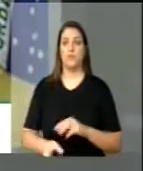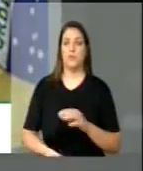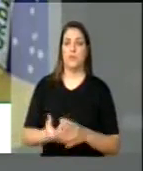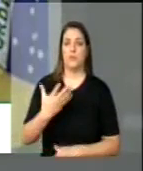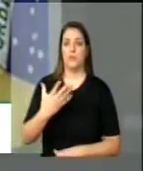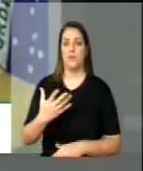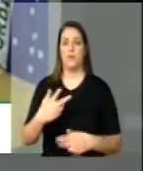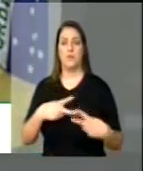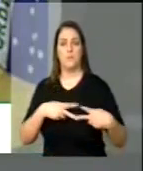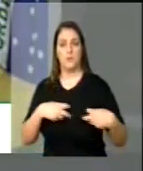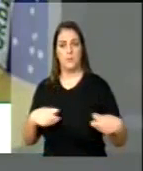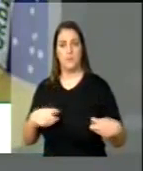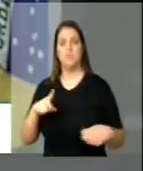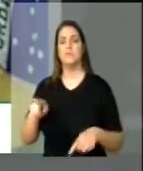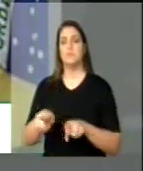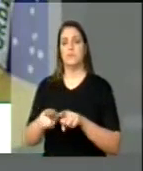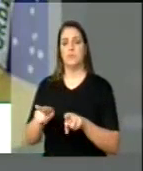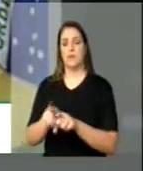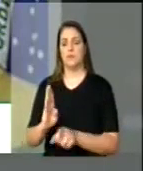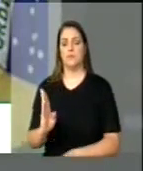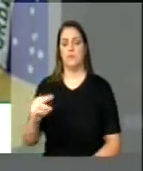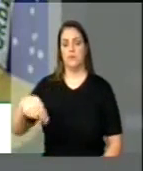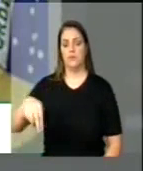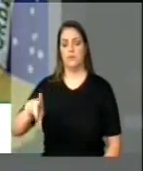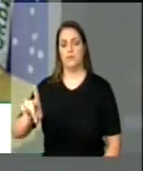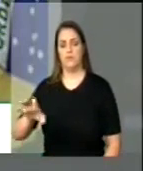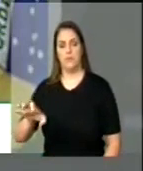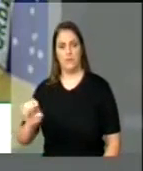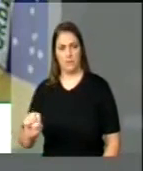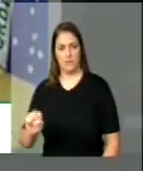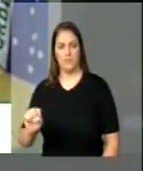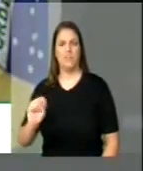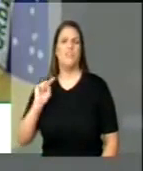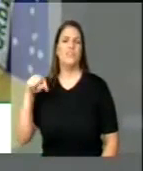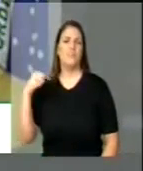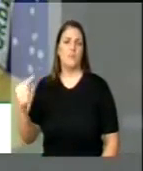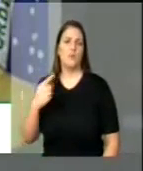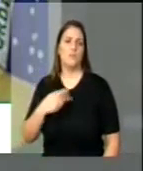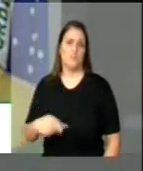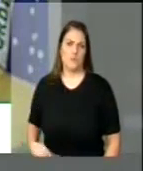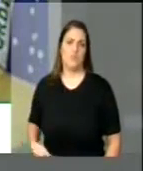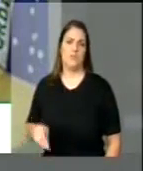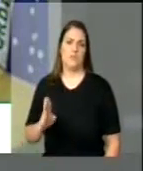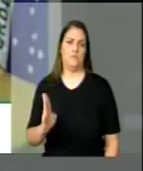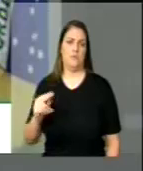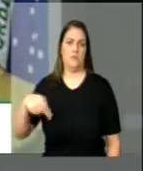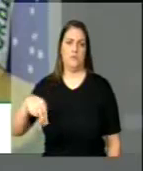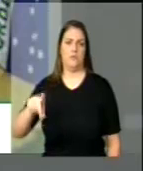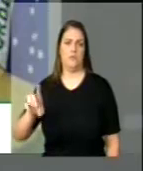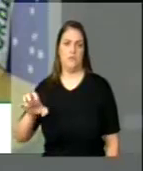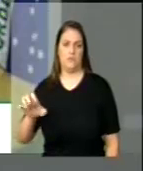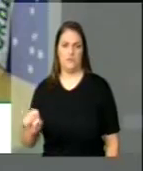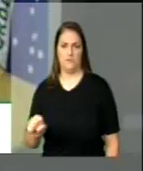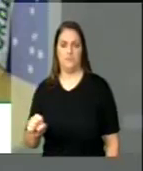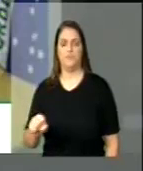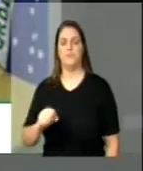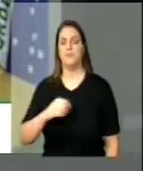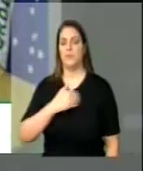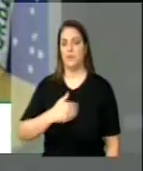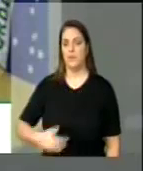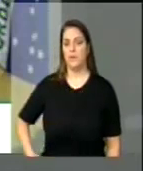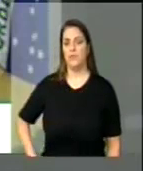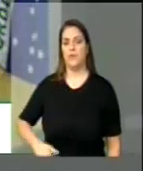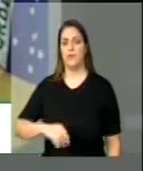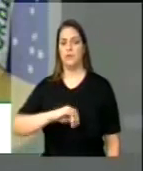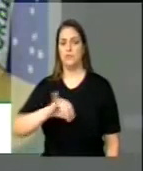e o BNDES, do qual mais tarde viria a ser presidente. Durante a gestão de Juscelino Kubitschek, foi um dos